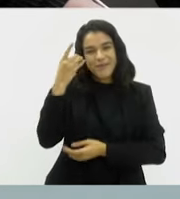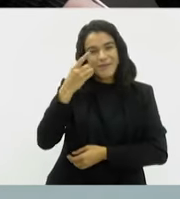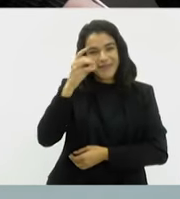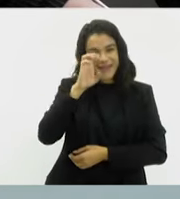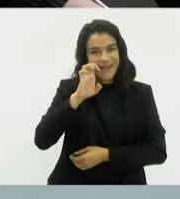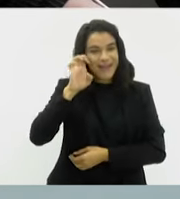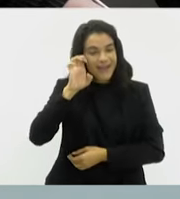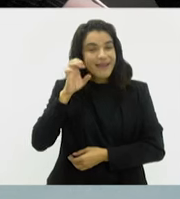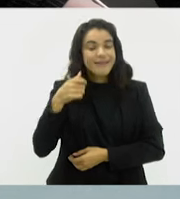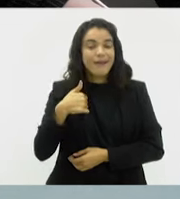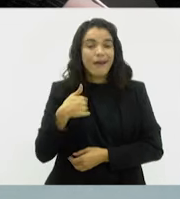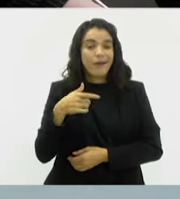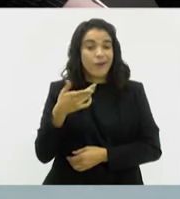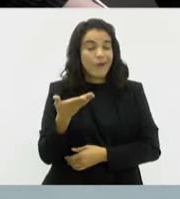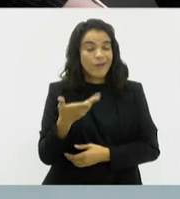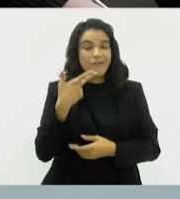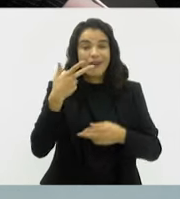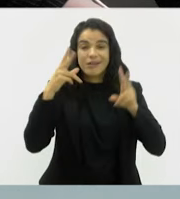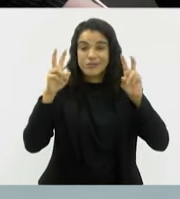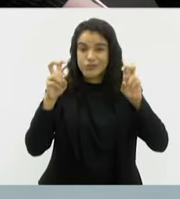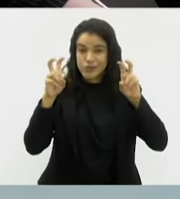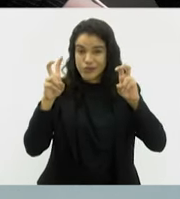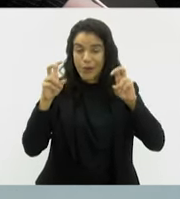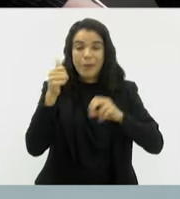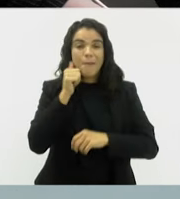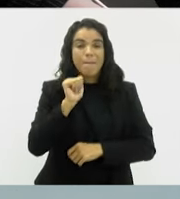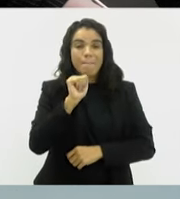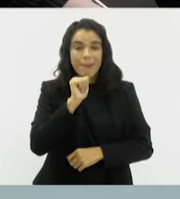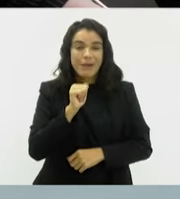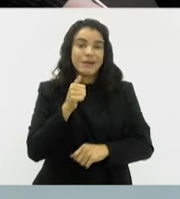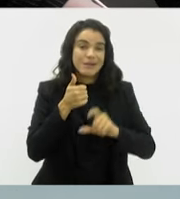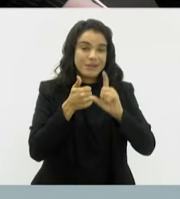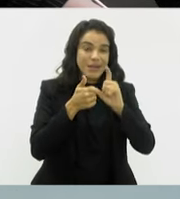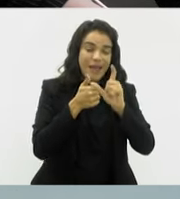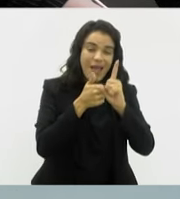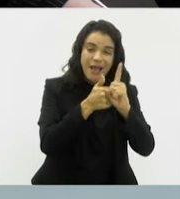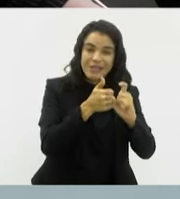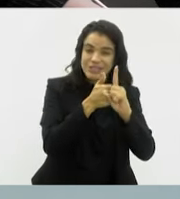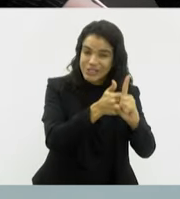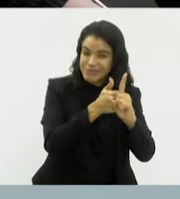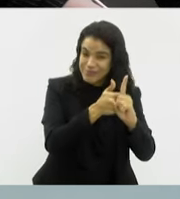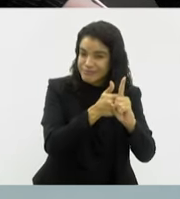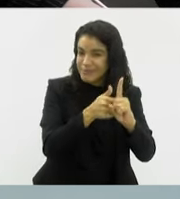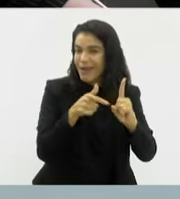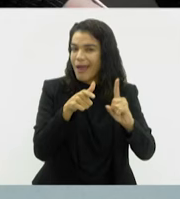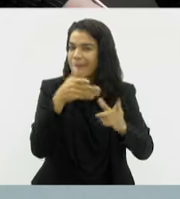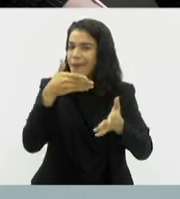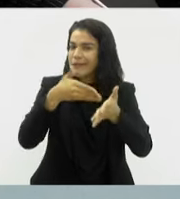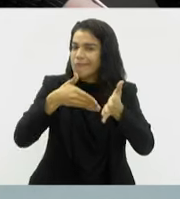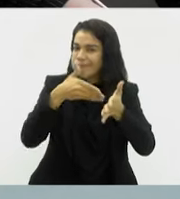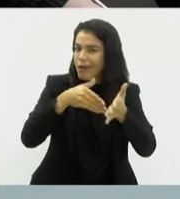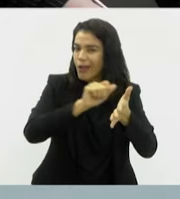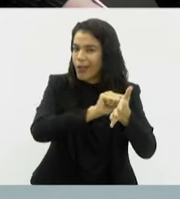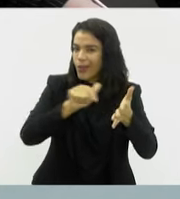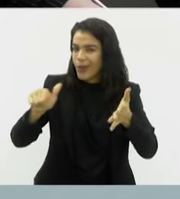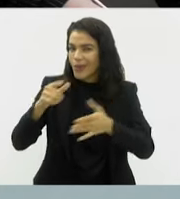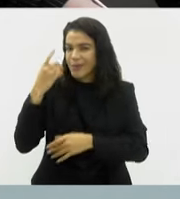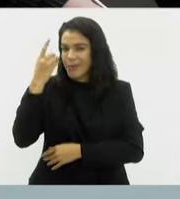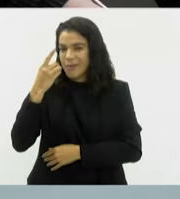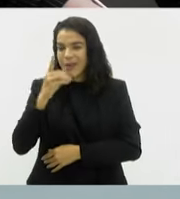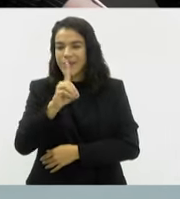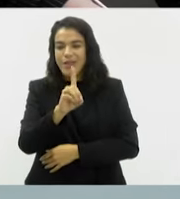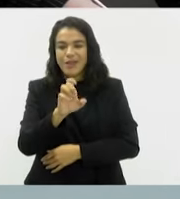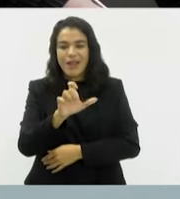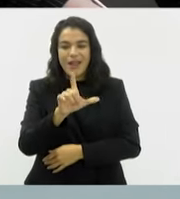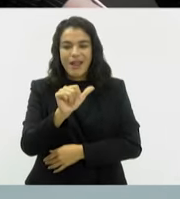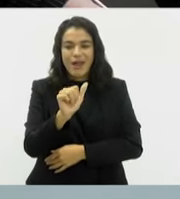Élica, quando ela trata só das mães atípicas, ela é mais restritiva que o do projeto De Larore. Quando